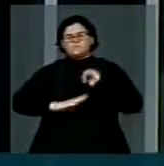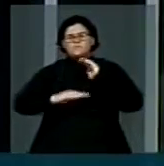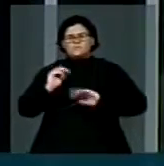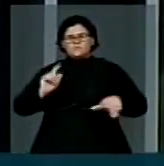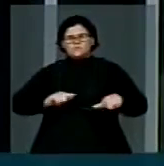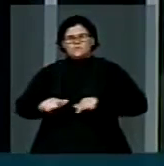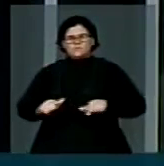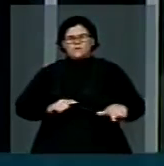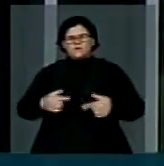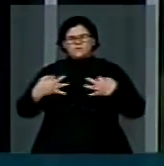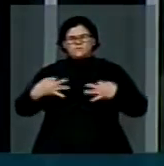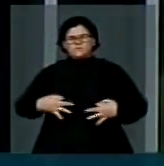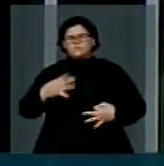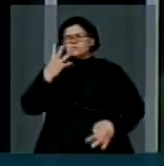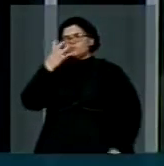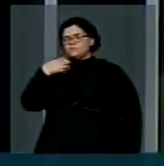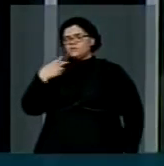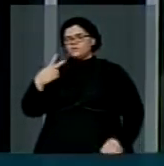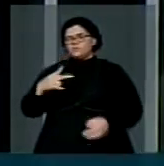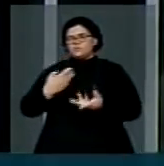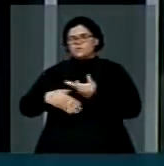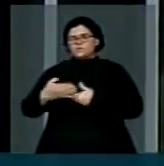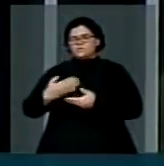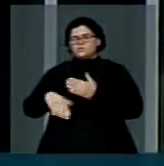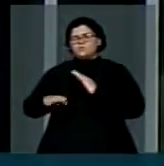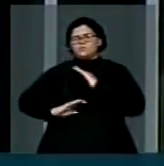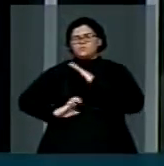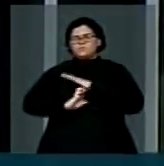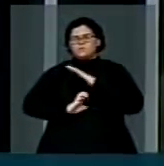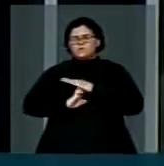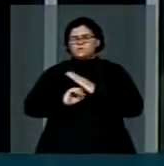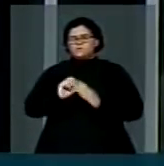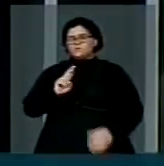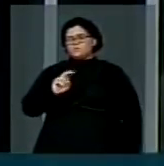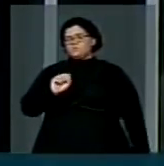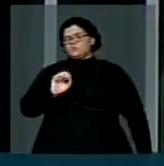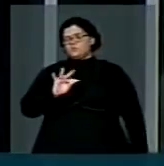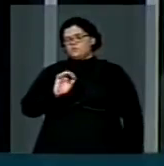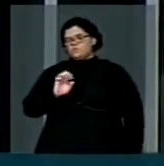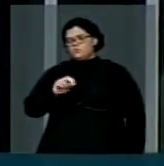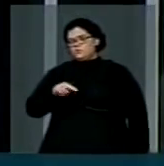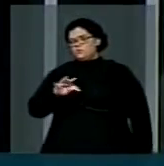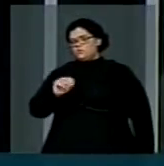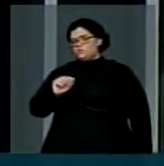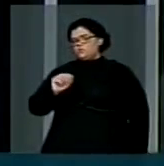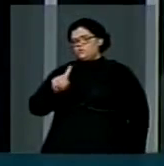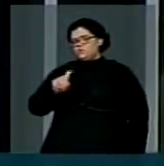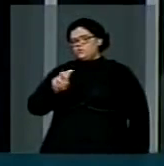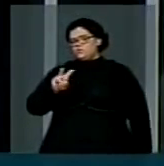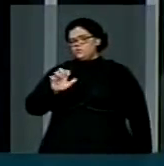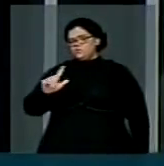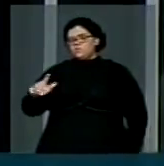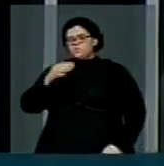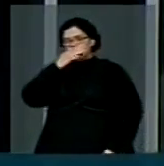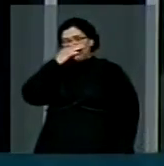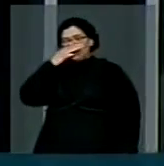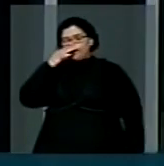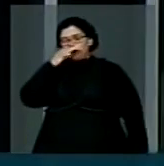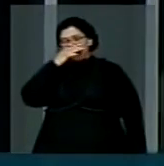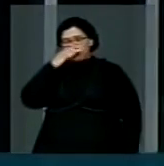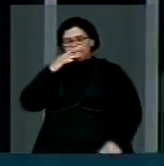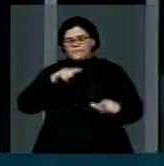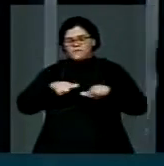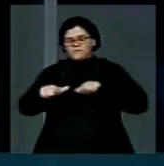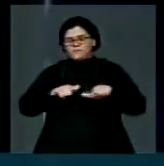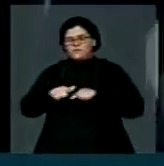e sua relação com a empresa sustentável. Trabalho decente não tem, na literatura jurídica, um